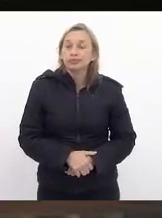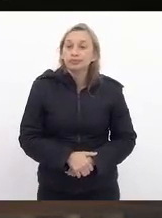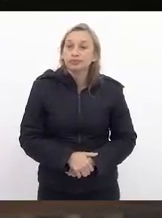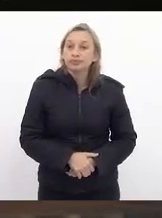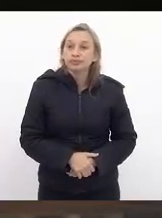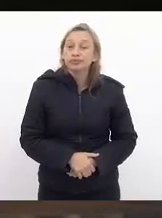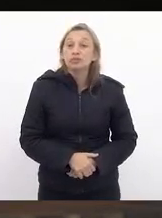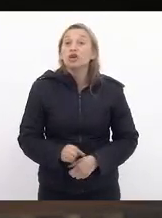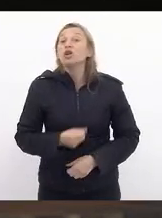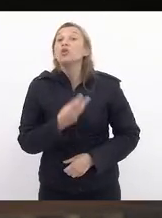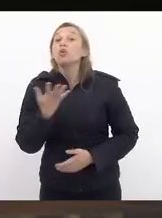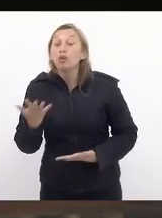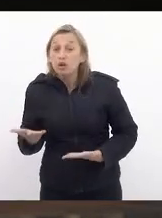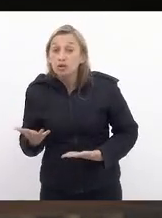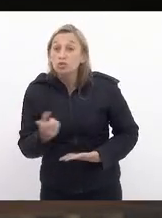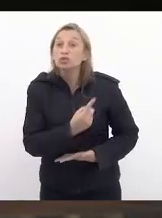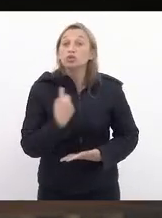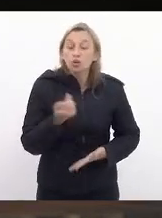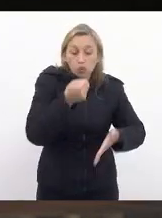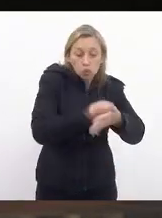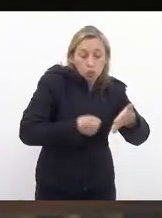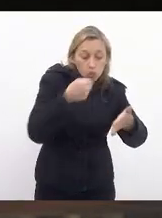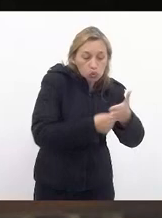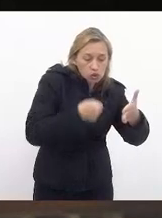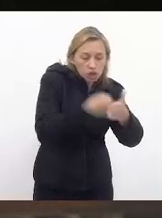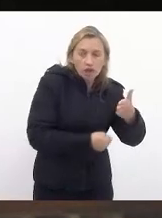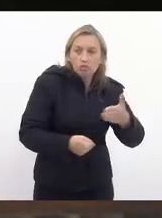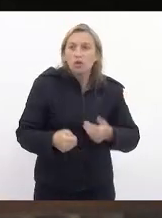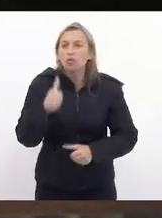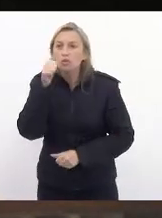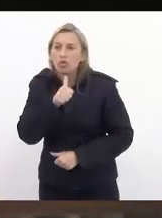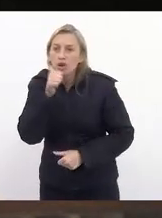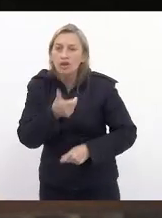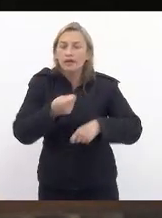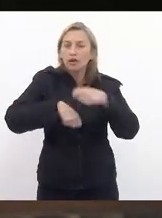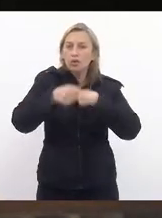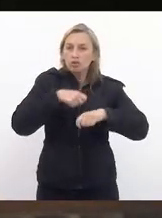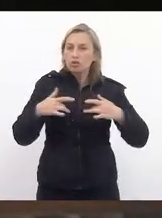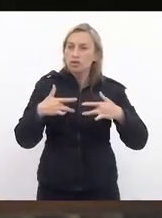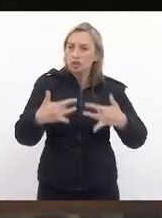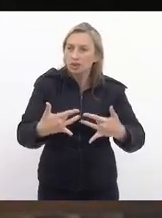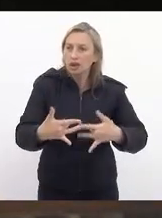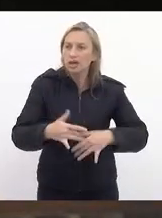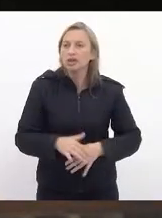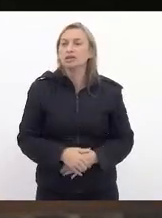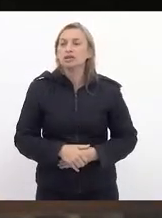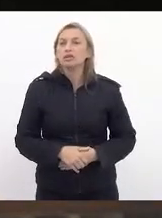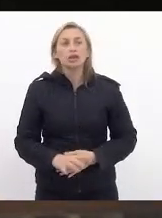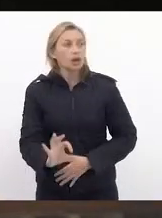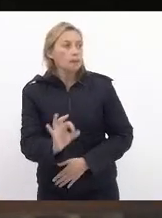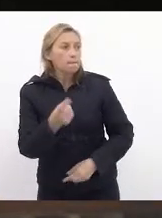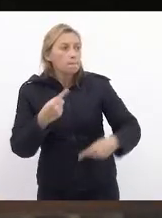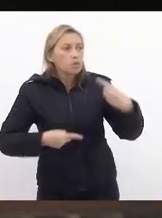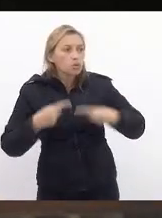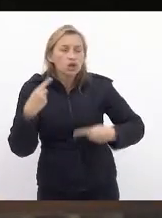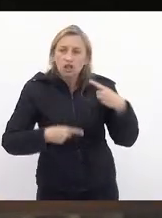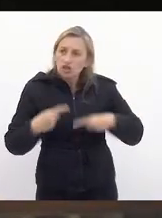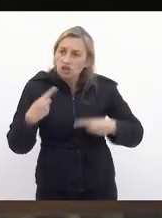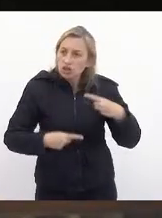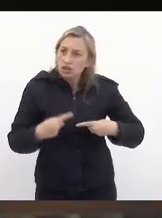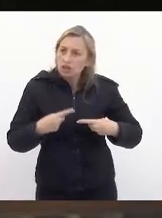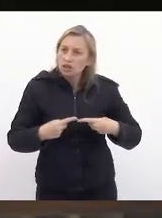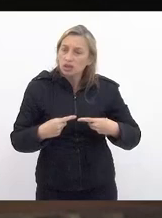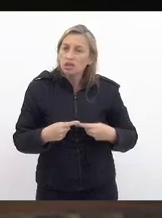e o quanto nós lutamos enquanto mulheres da economia solidária para que a política